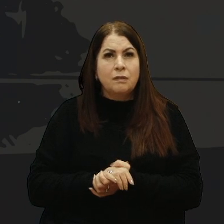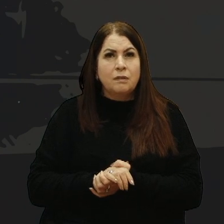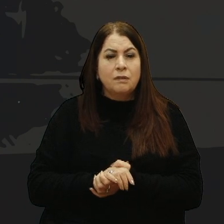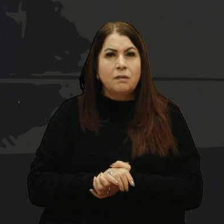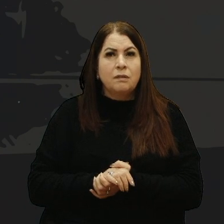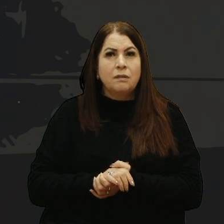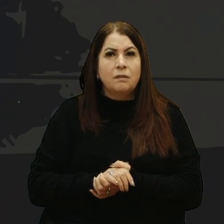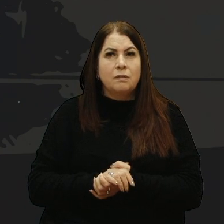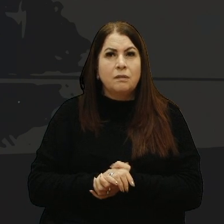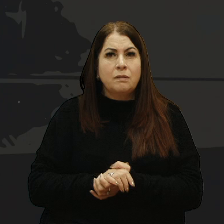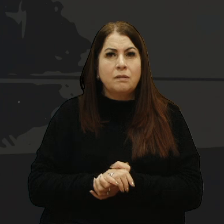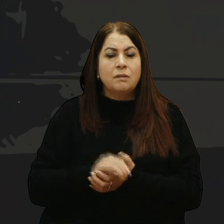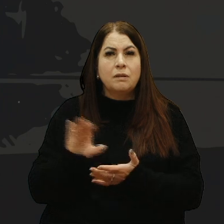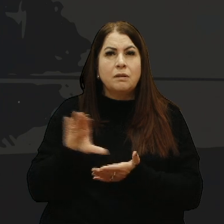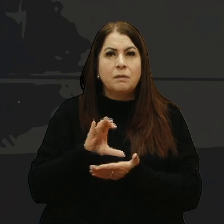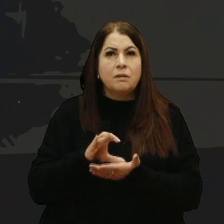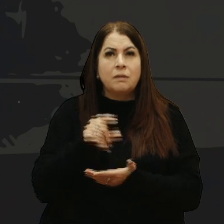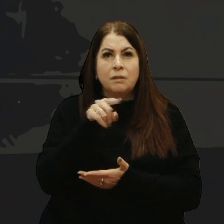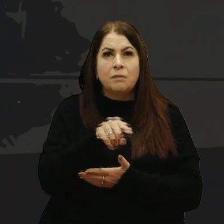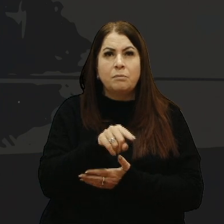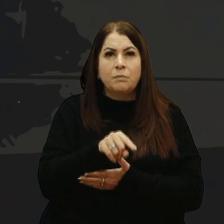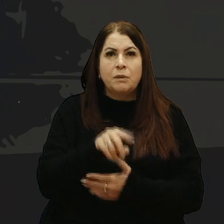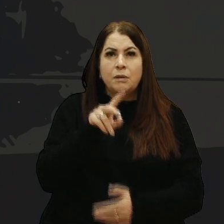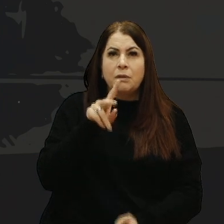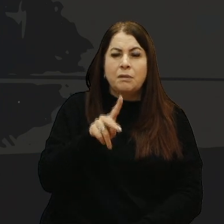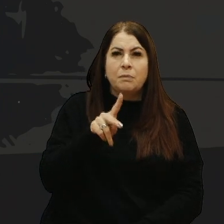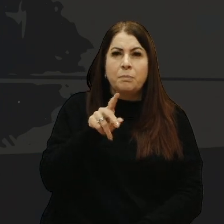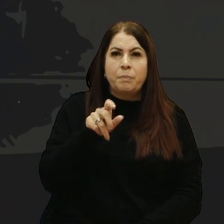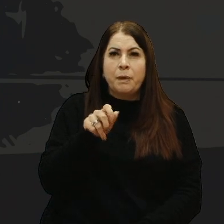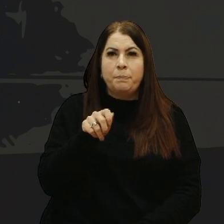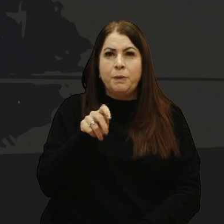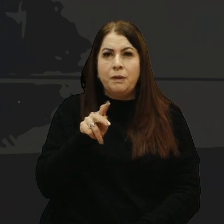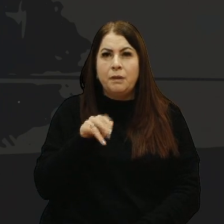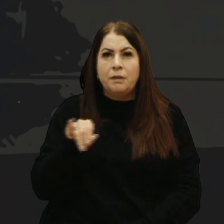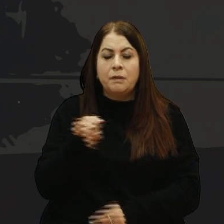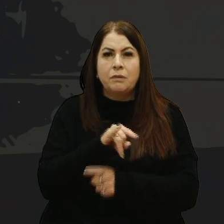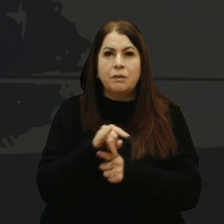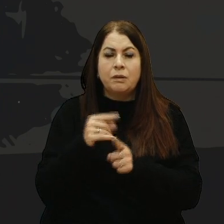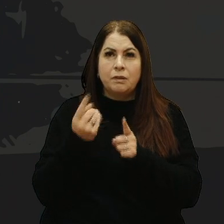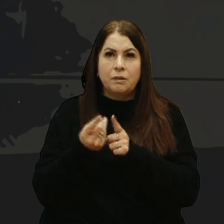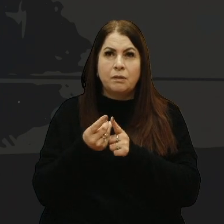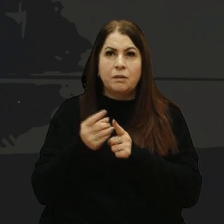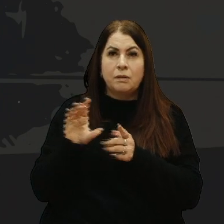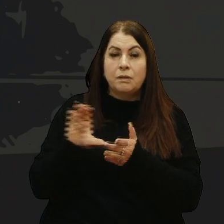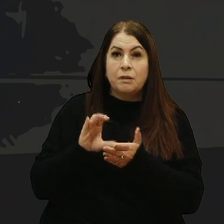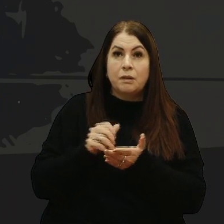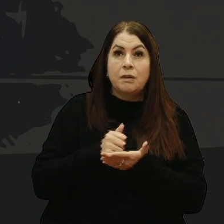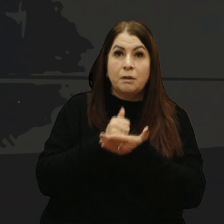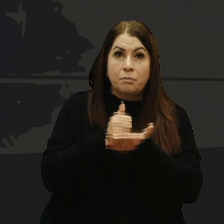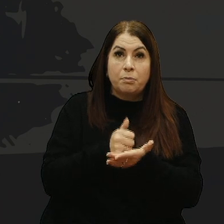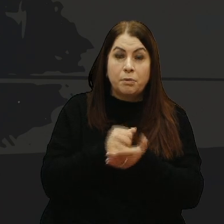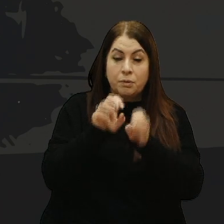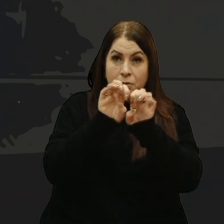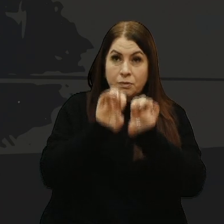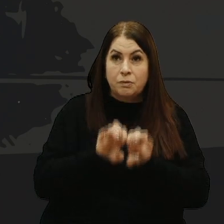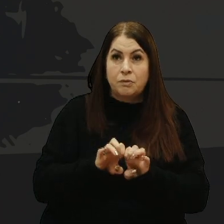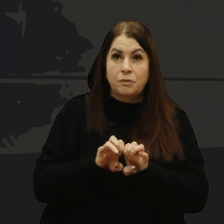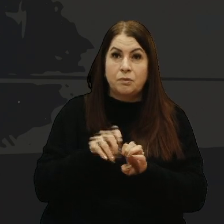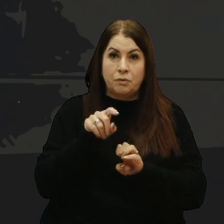Lembram? Lembram, né? Essa emenda do Papi mudou o objeto. Agora é apoio à